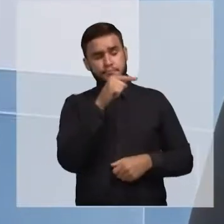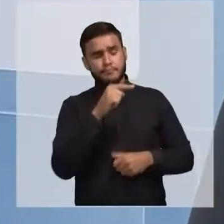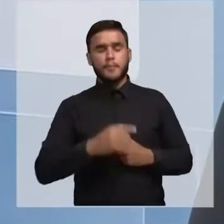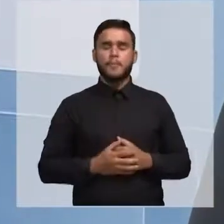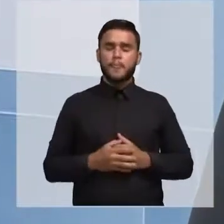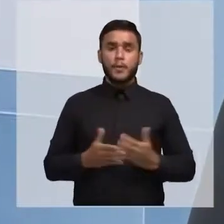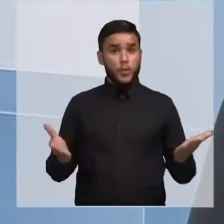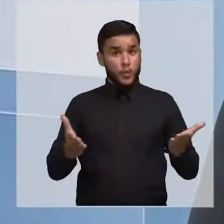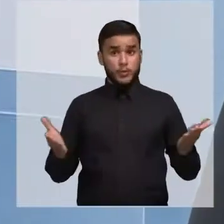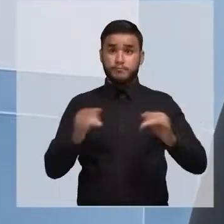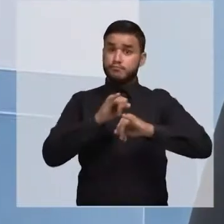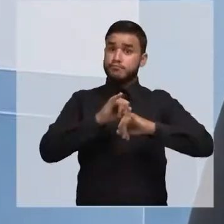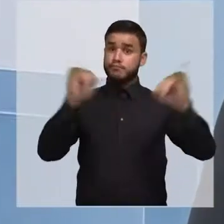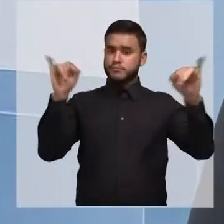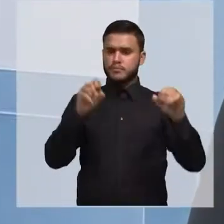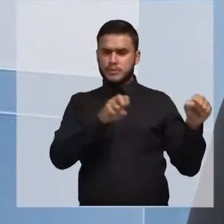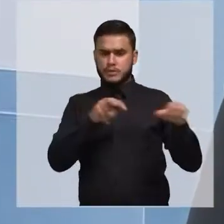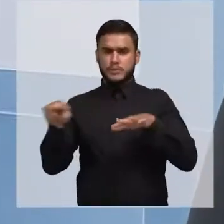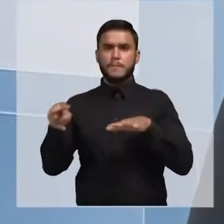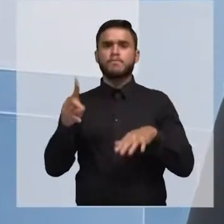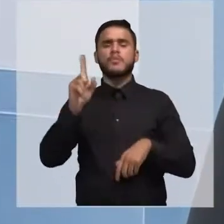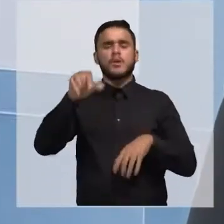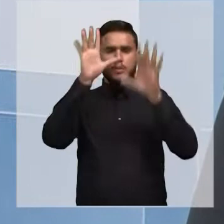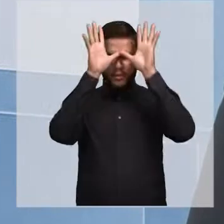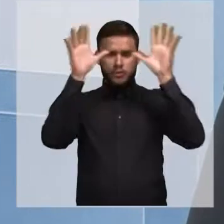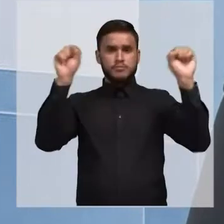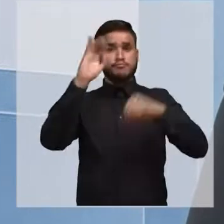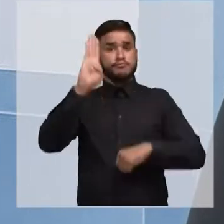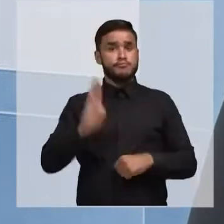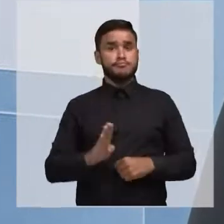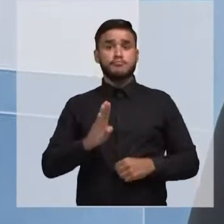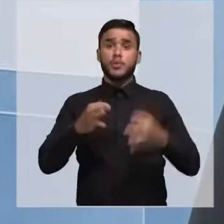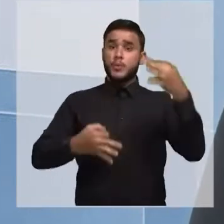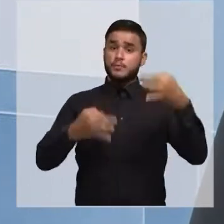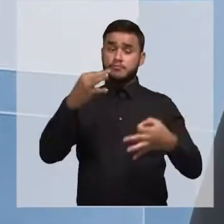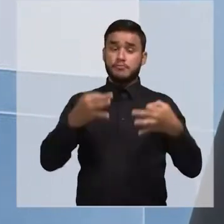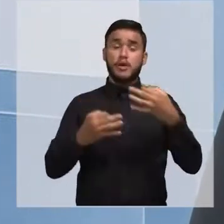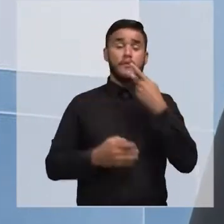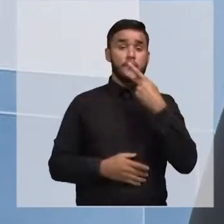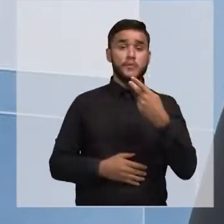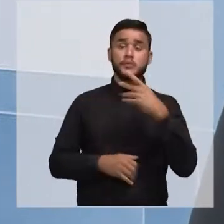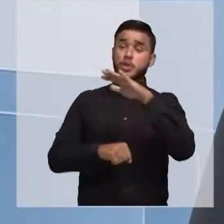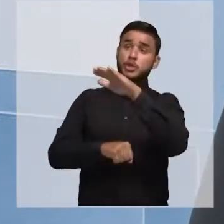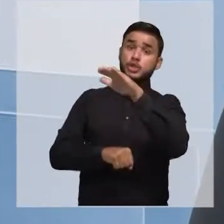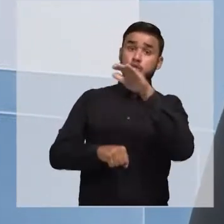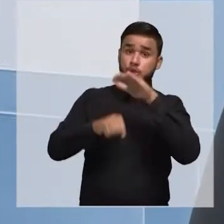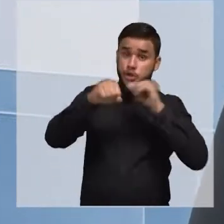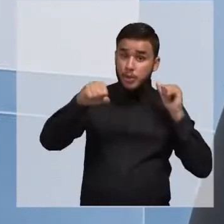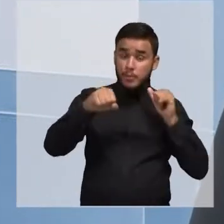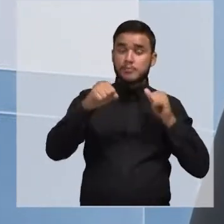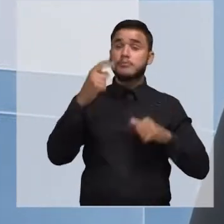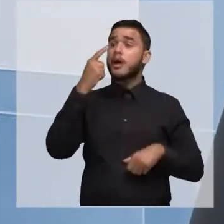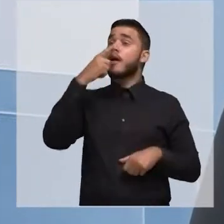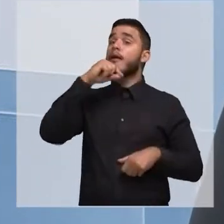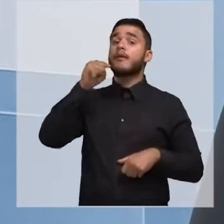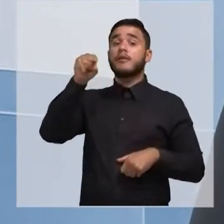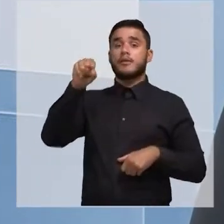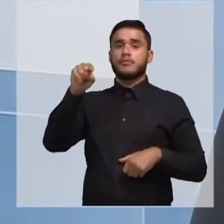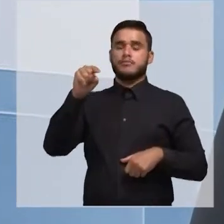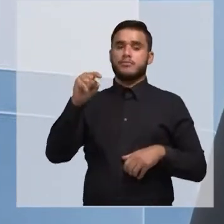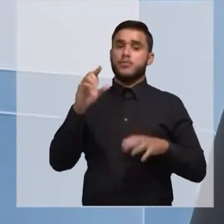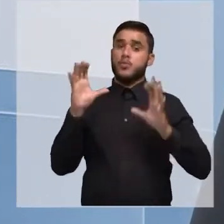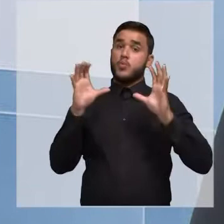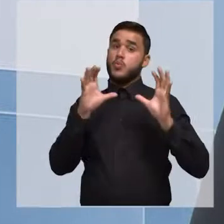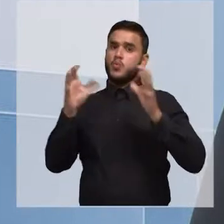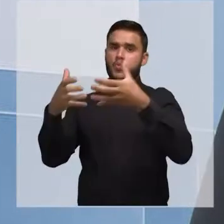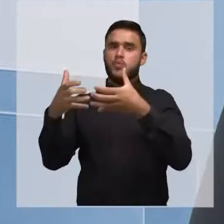a decisão do Conselho Nacional de Justiça de chamar para explicações a Corregedoria do